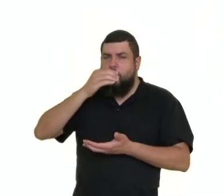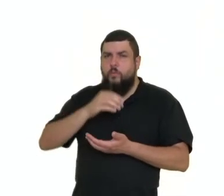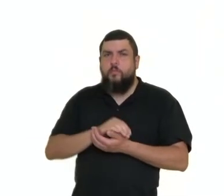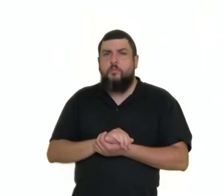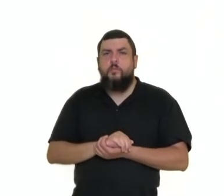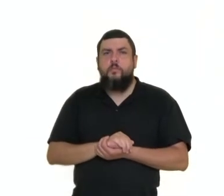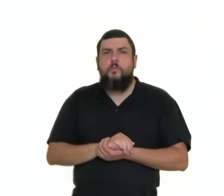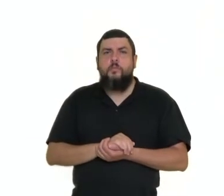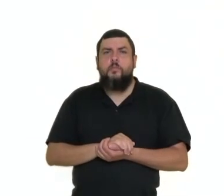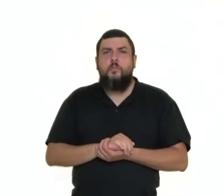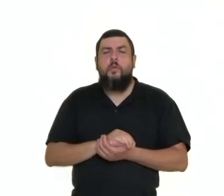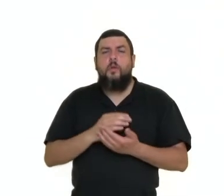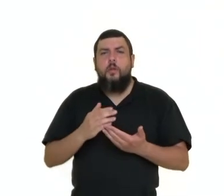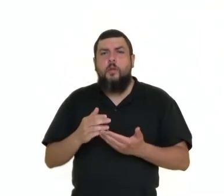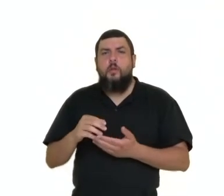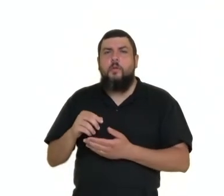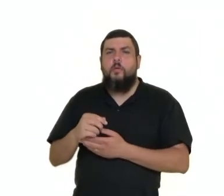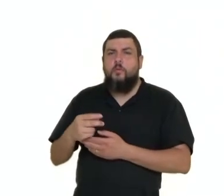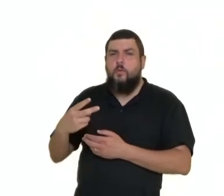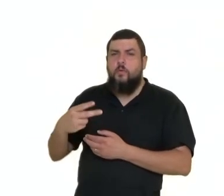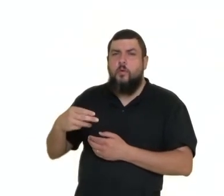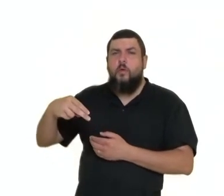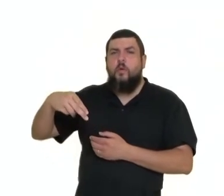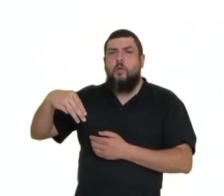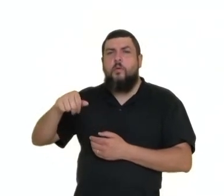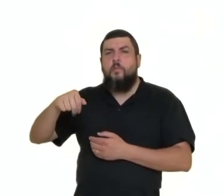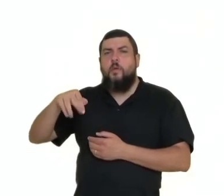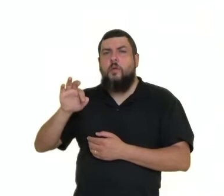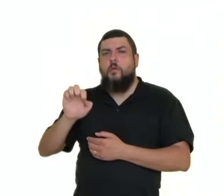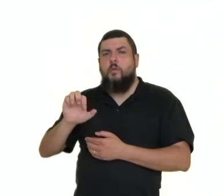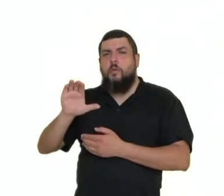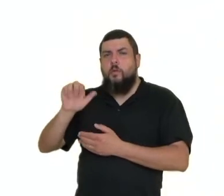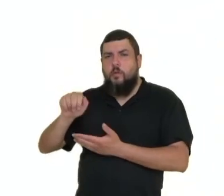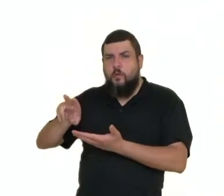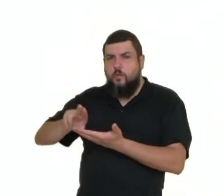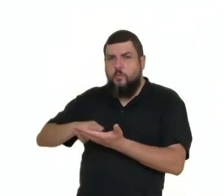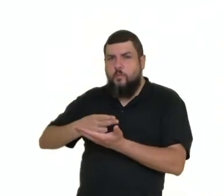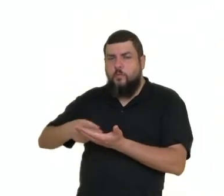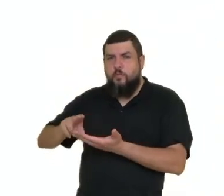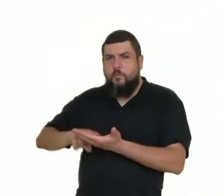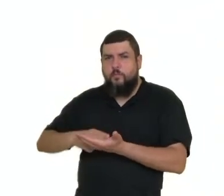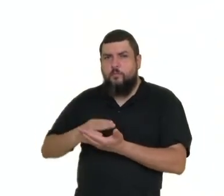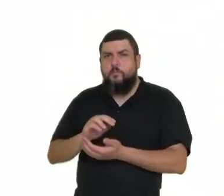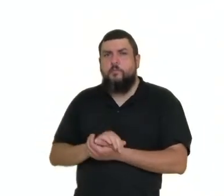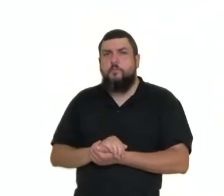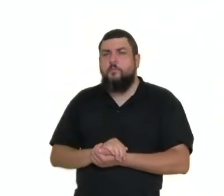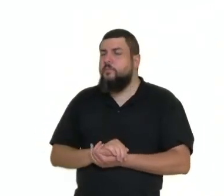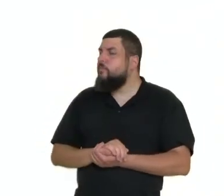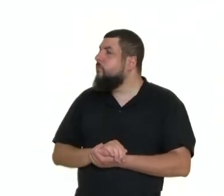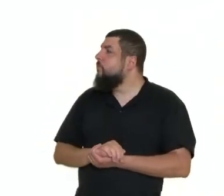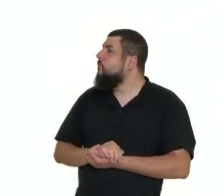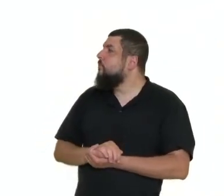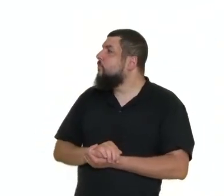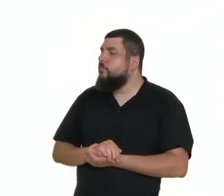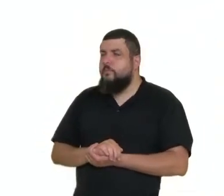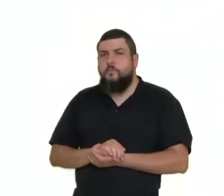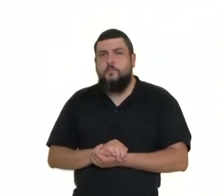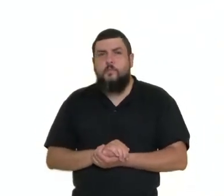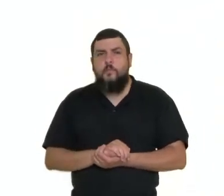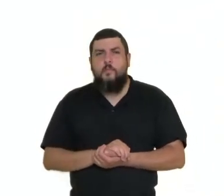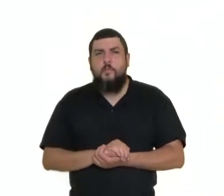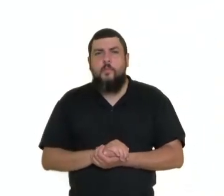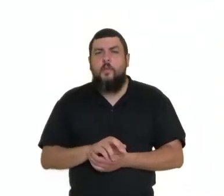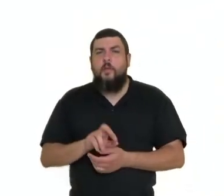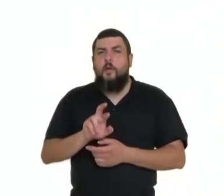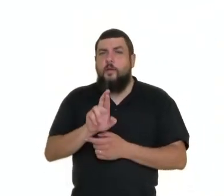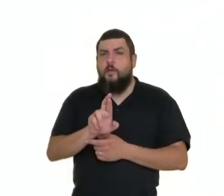de manteiga, ok? Letra B, espera um ratito.